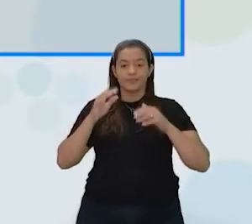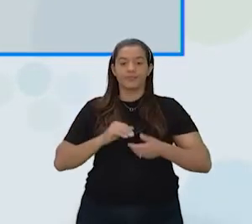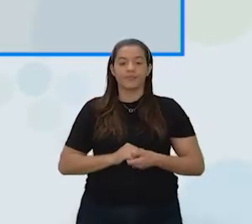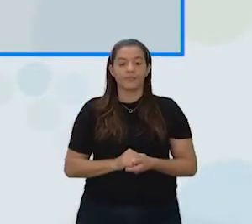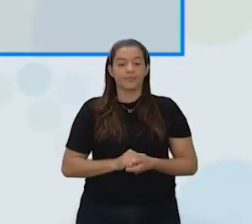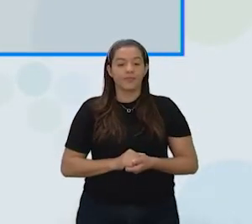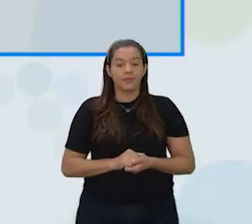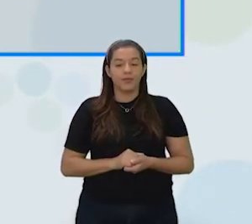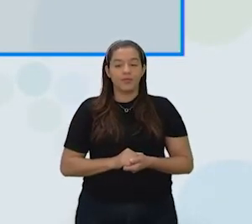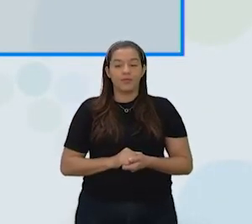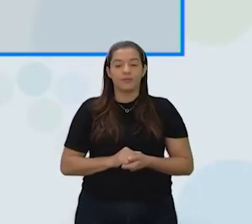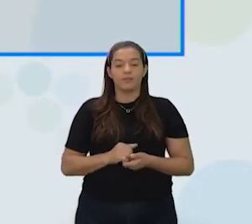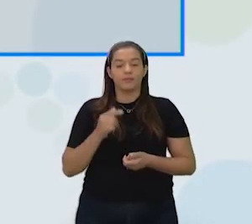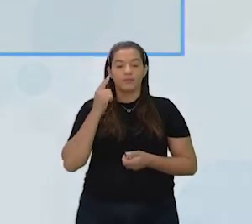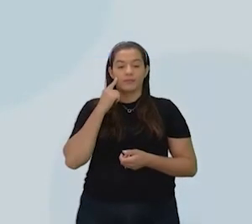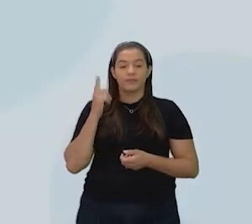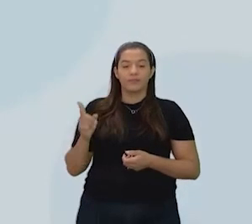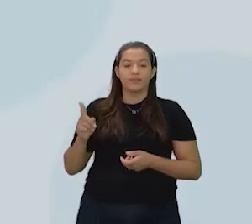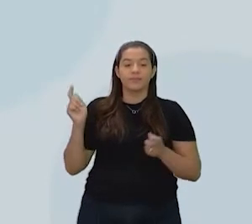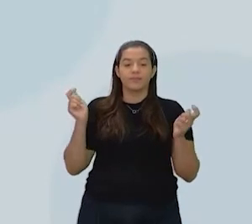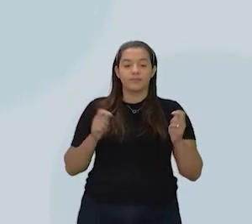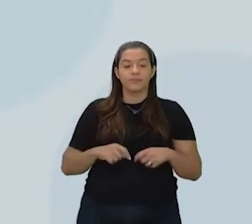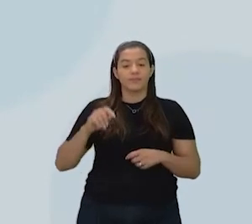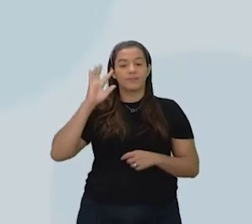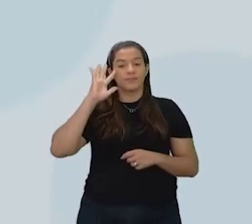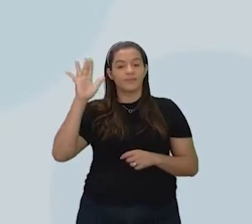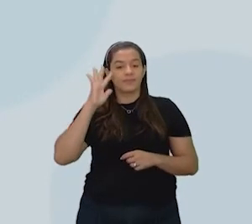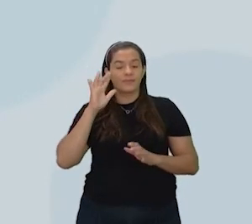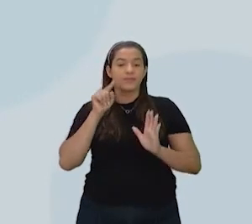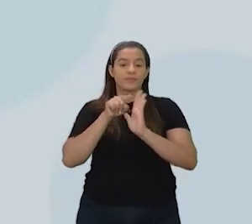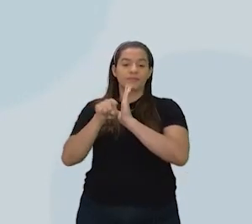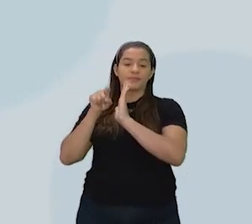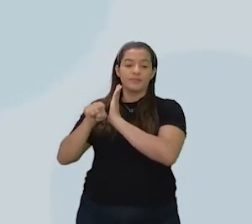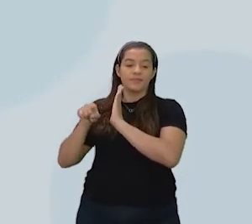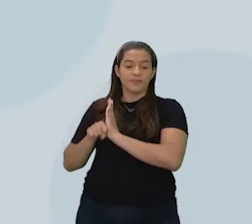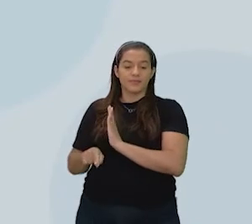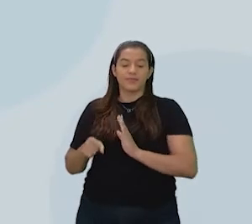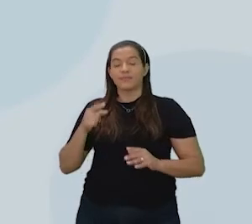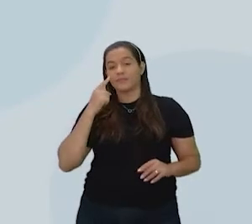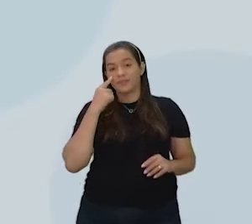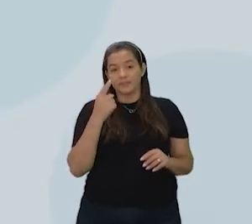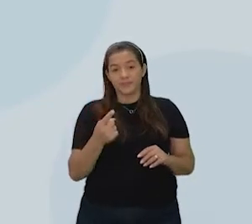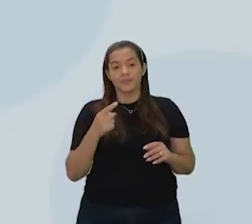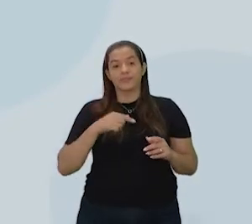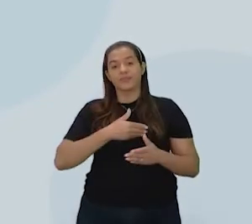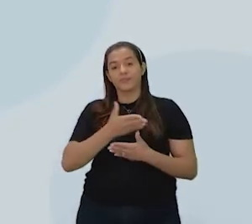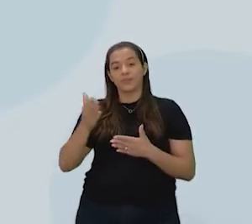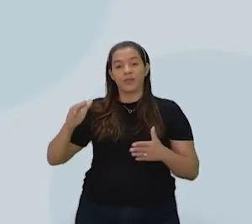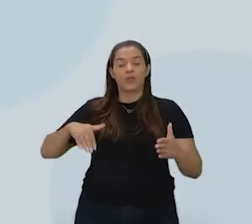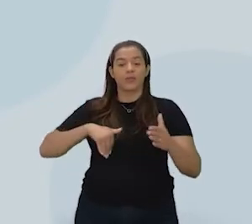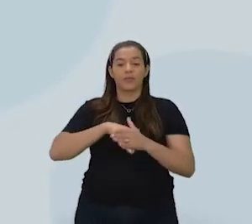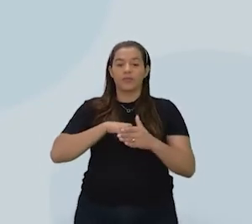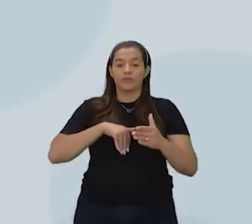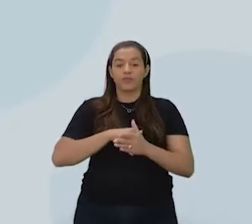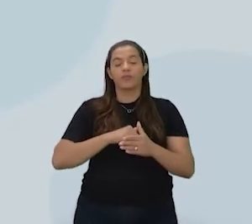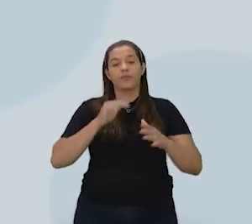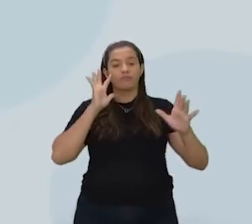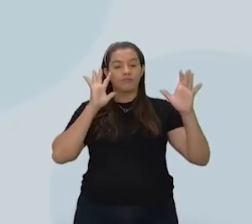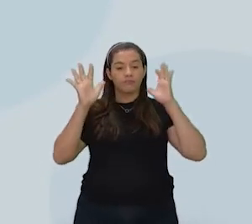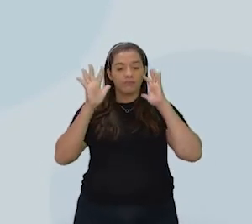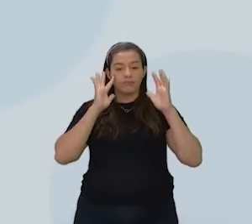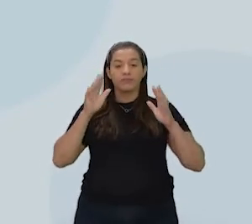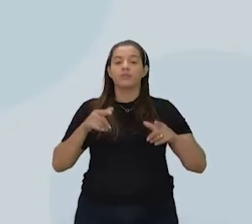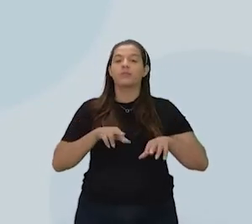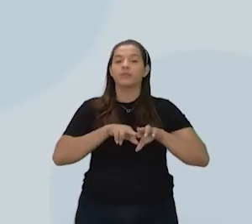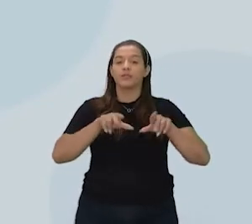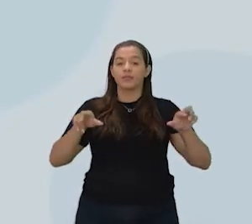ó. Pense que são questões norteadoras, tá bom? Então, assim, ó, pensar no futsal em relação ao futebol, que tem